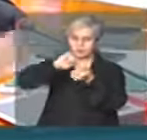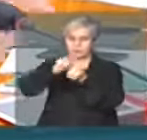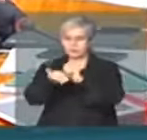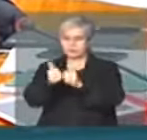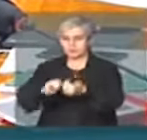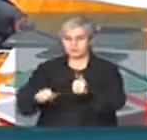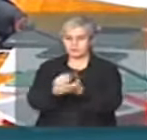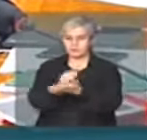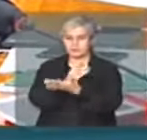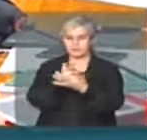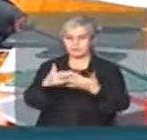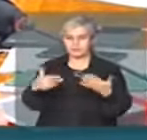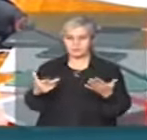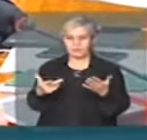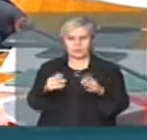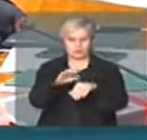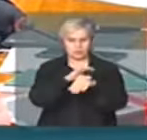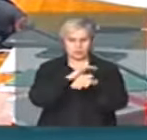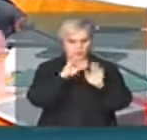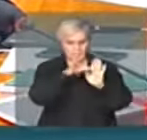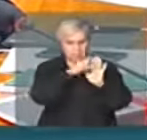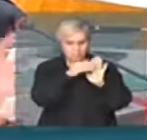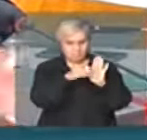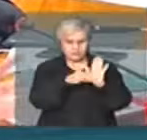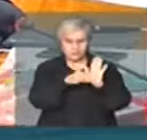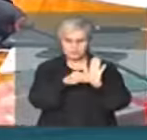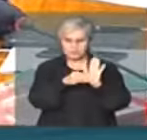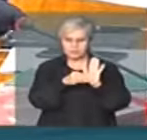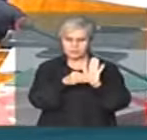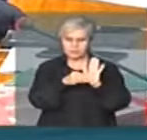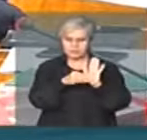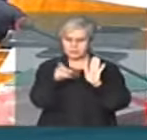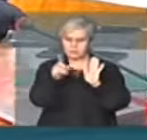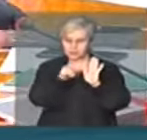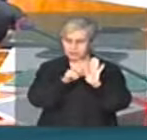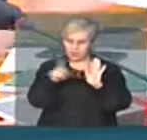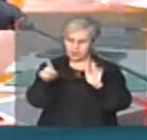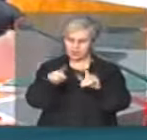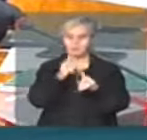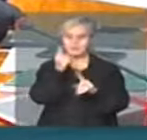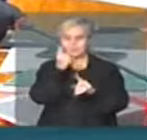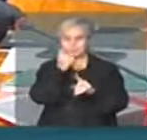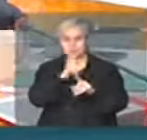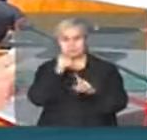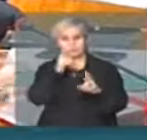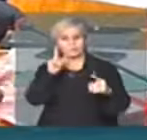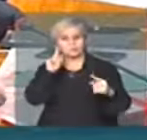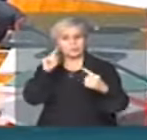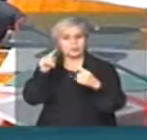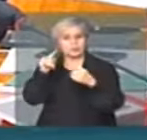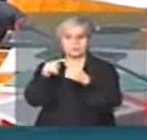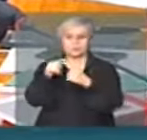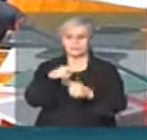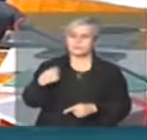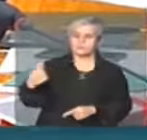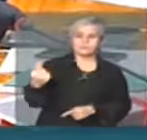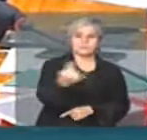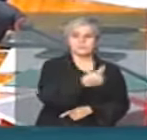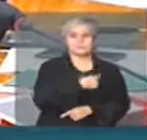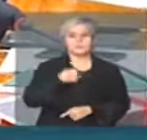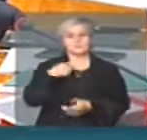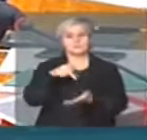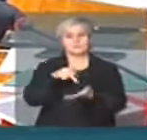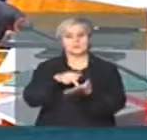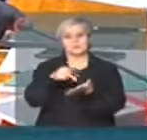não seja uma emenda constitucional, mas que alcance os objetivos que todos nós,